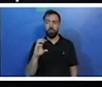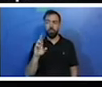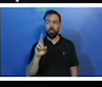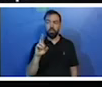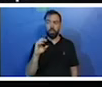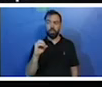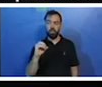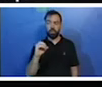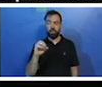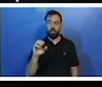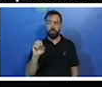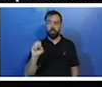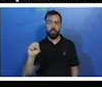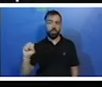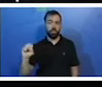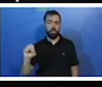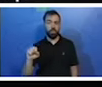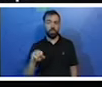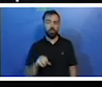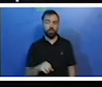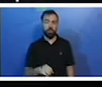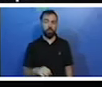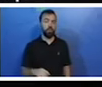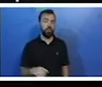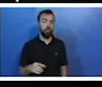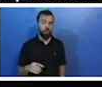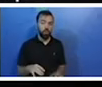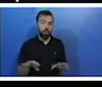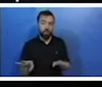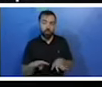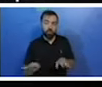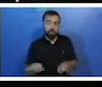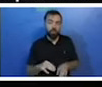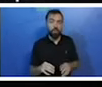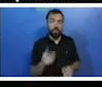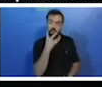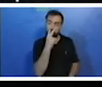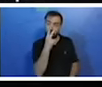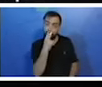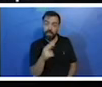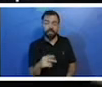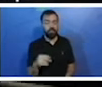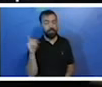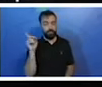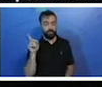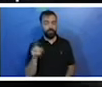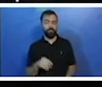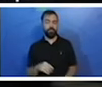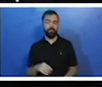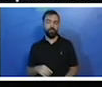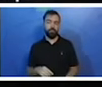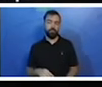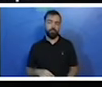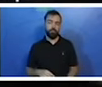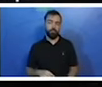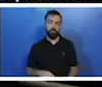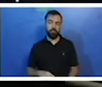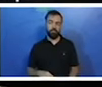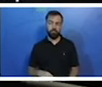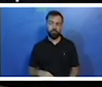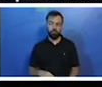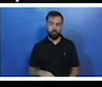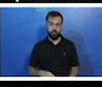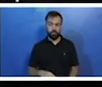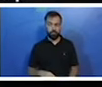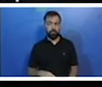para fazer movimentos parecidos, similares com o motocross, tá? As provas são disputadas em baterias de